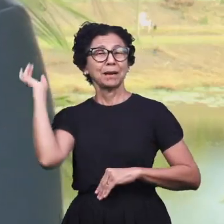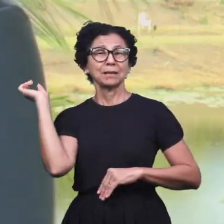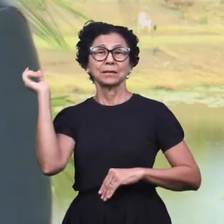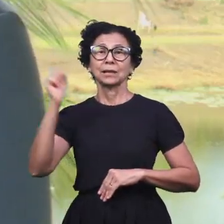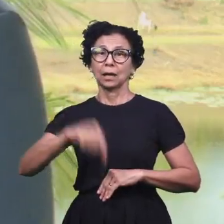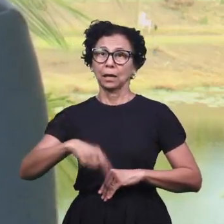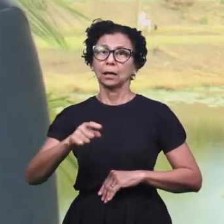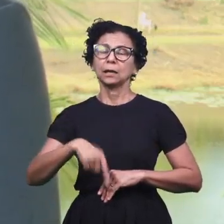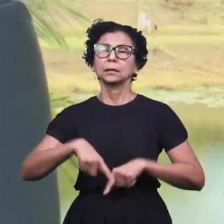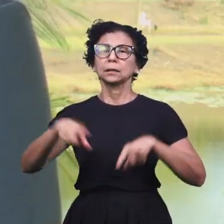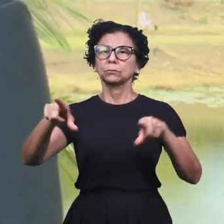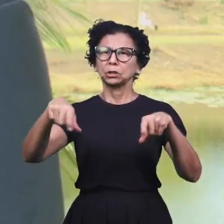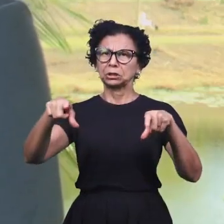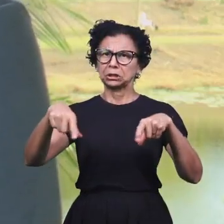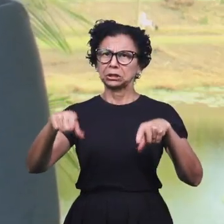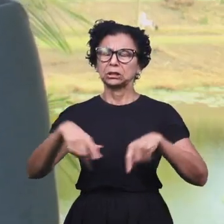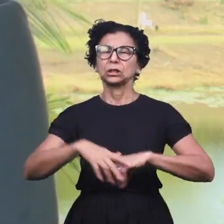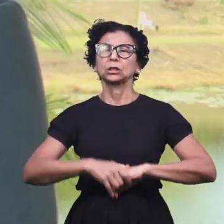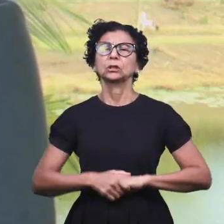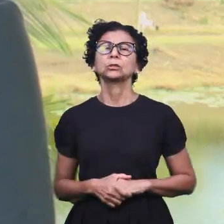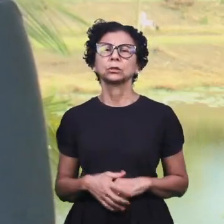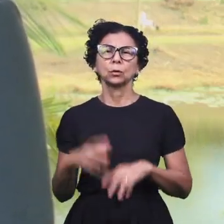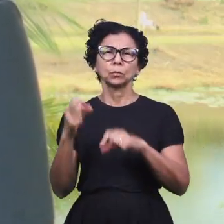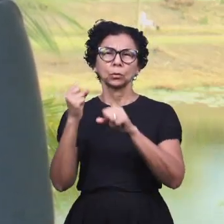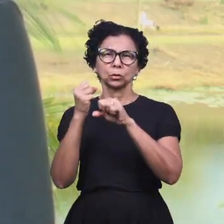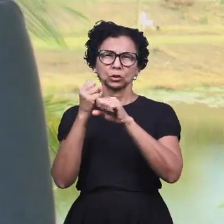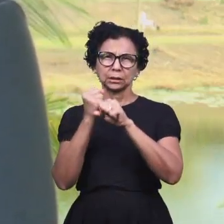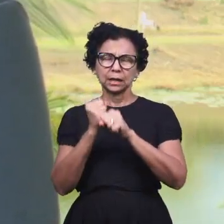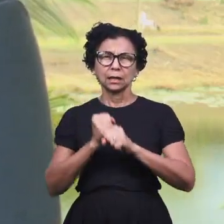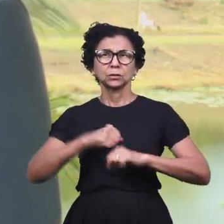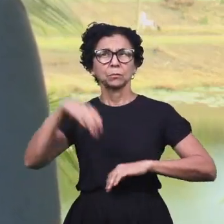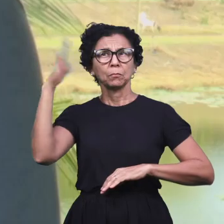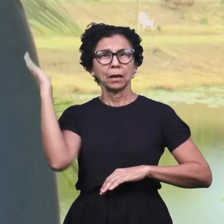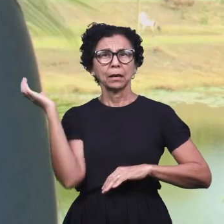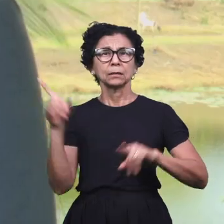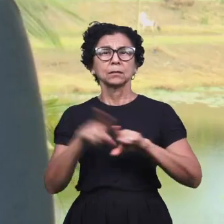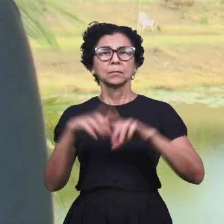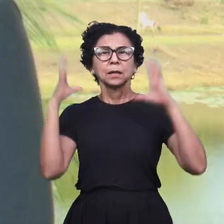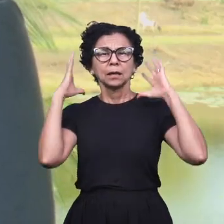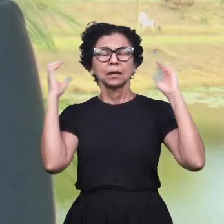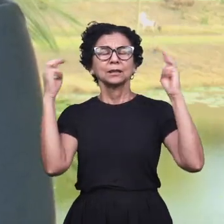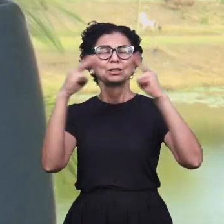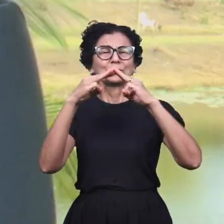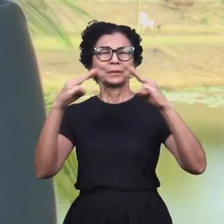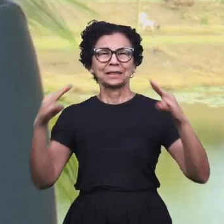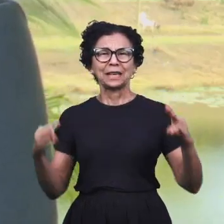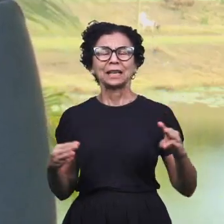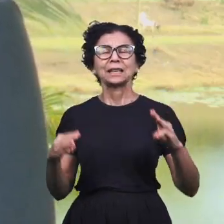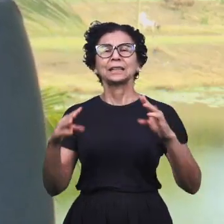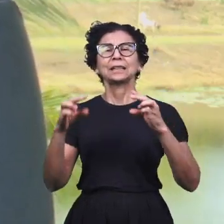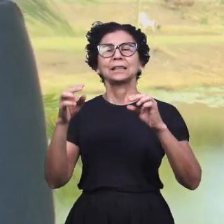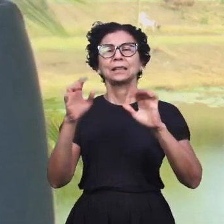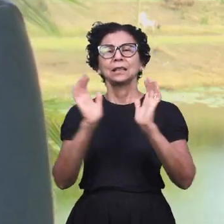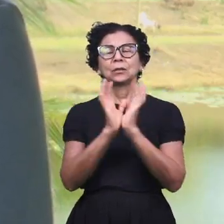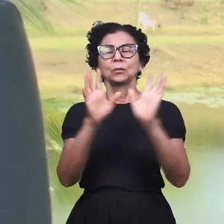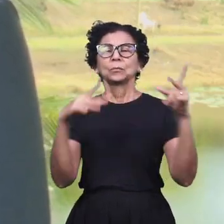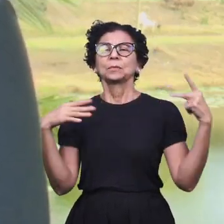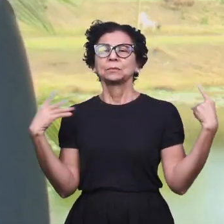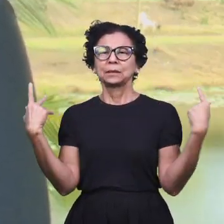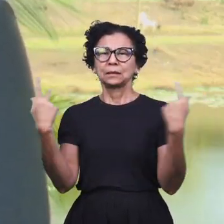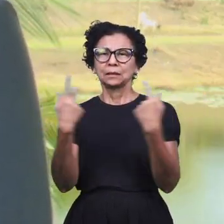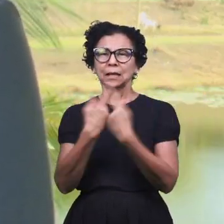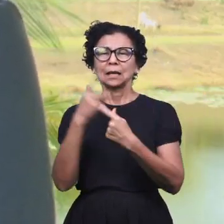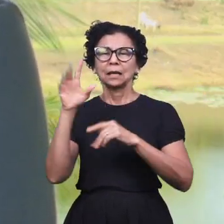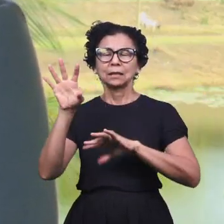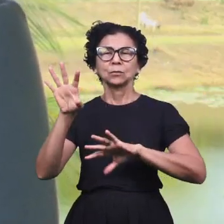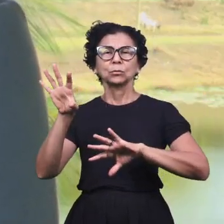inclusive aqui o Sítio Esperança, que fica com uma boa quantidade desses créditos. A Rádio Manaim recebe créditos aqui dessa usina, o Presbitério e